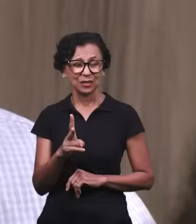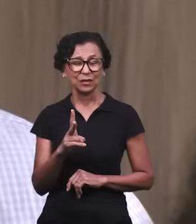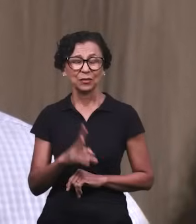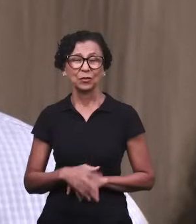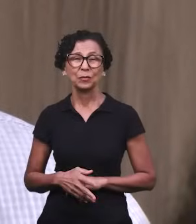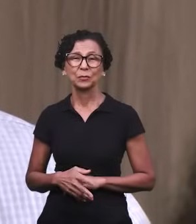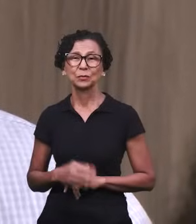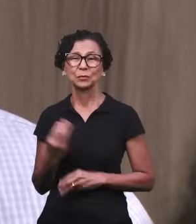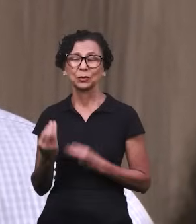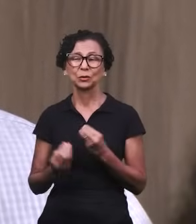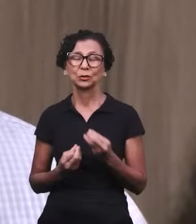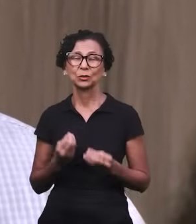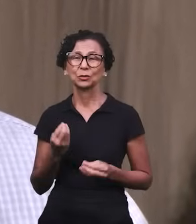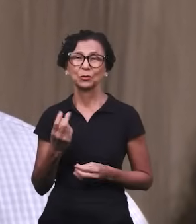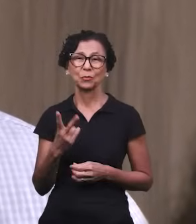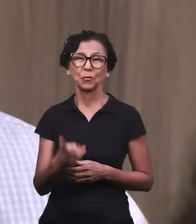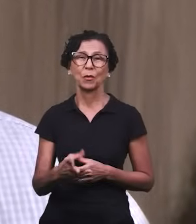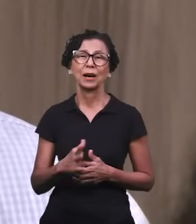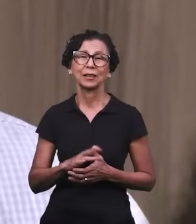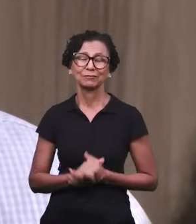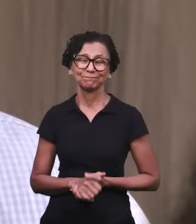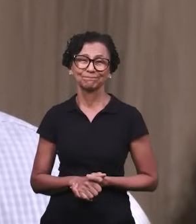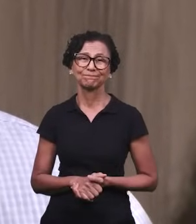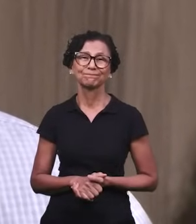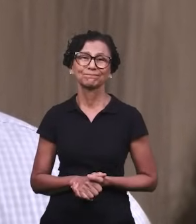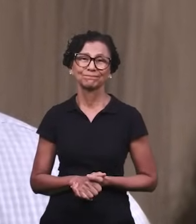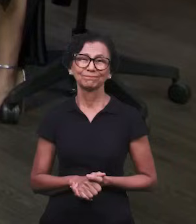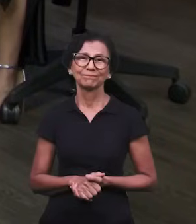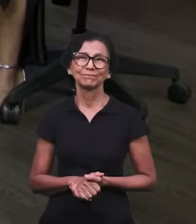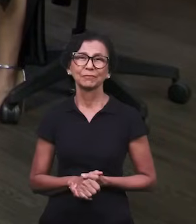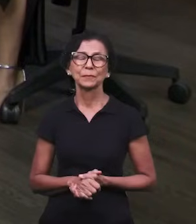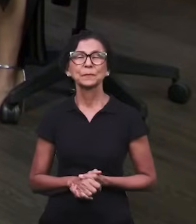essas dificuldades no meio do caminho da vida acadêmica.